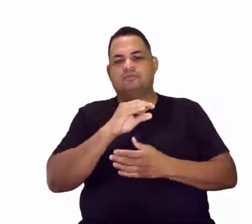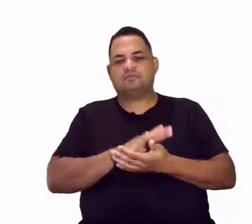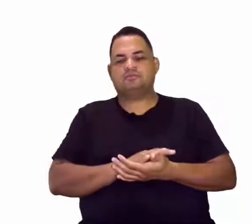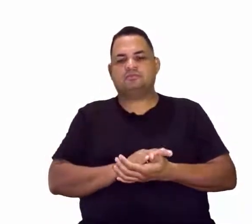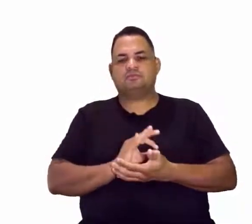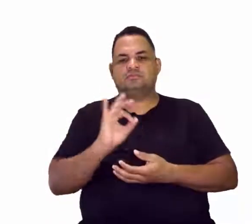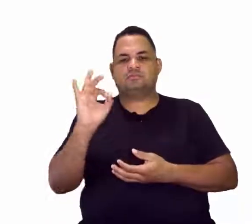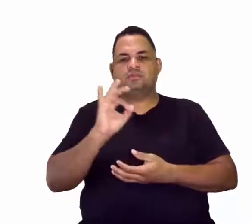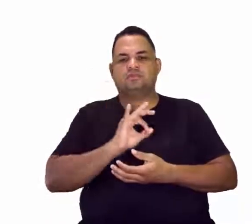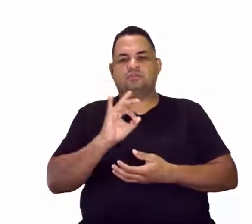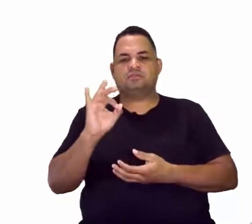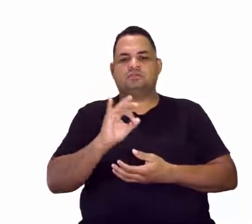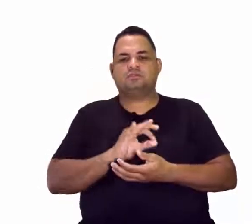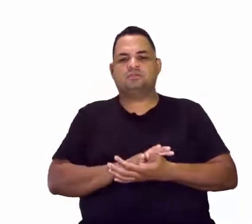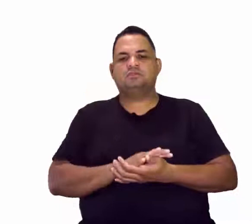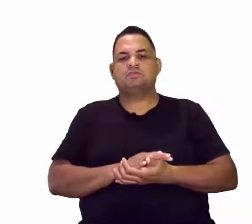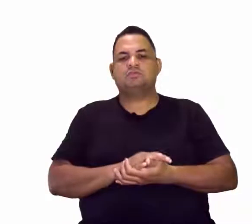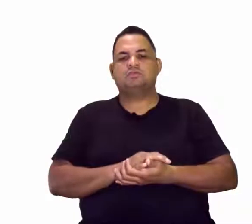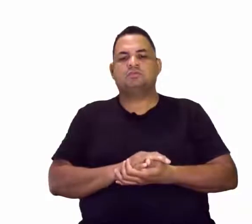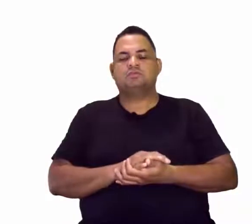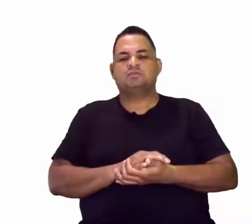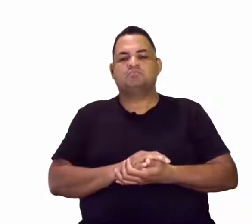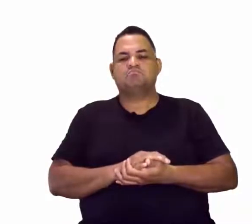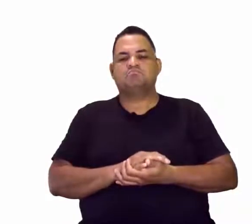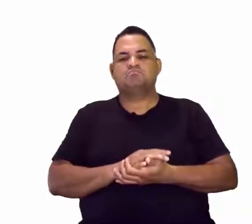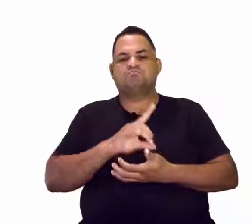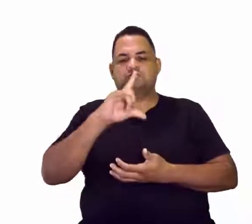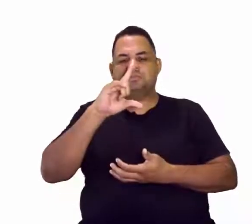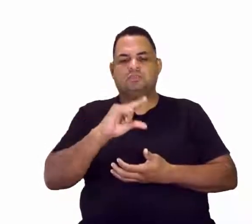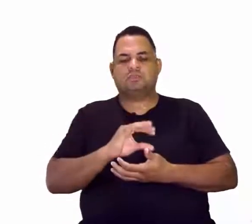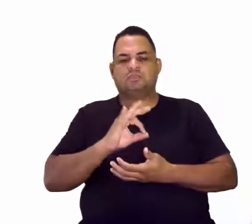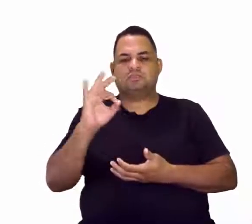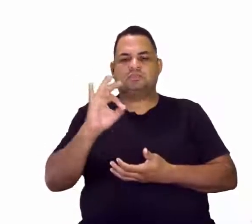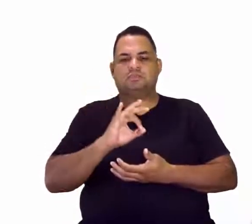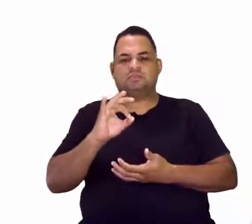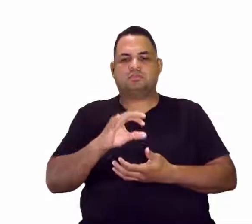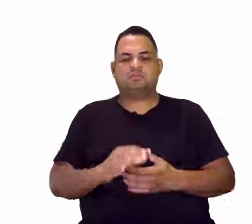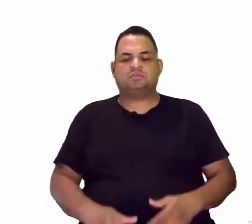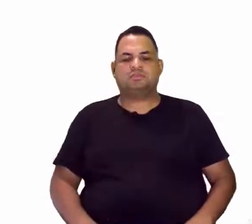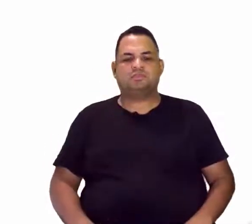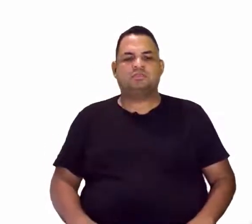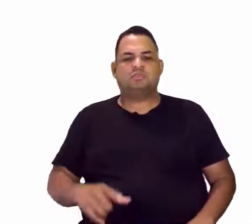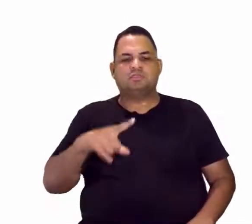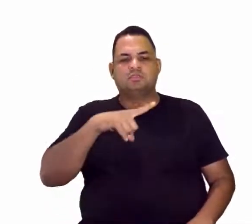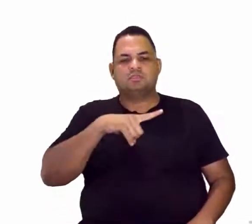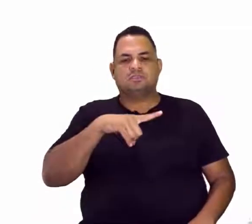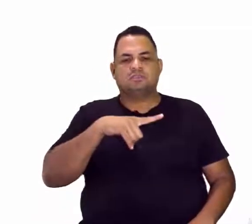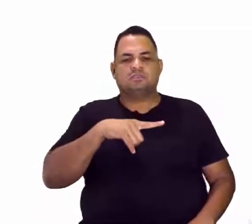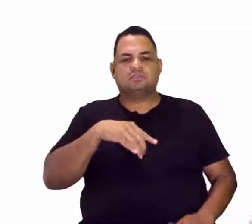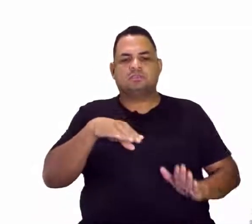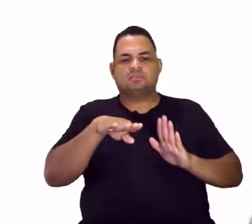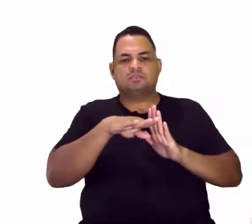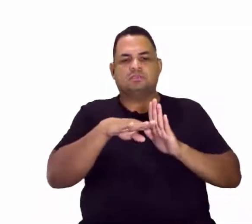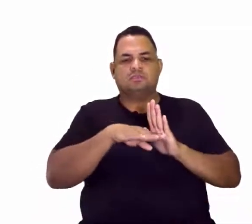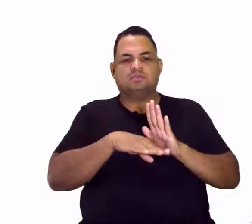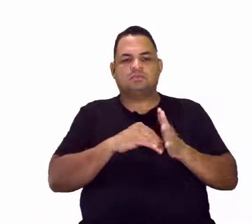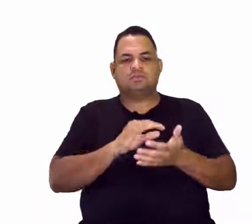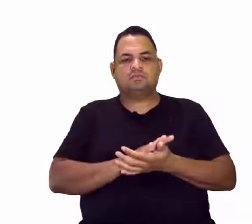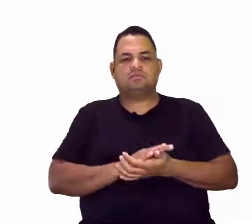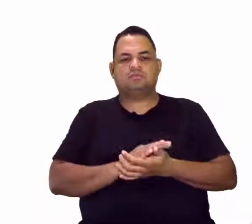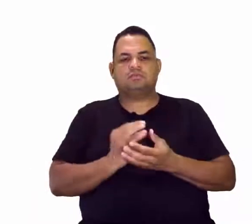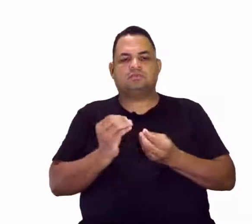nosso grau de ionização tem que ser menor que 5%. E aí a gente tem a classificação